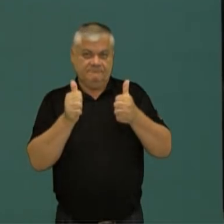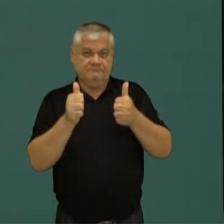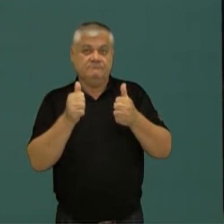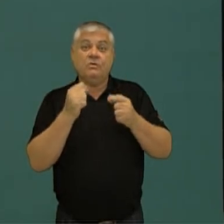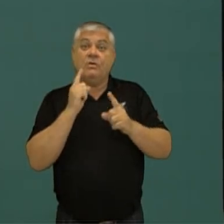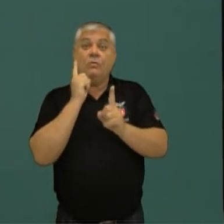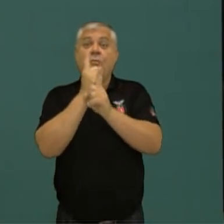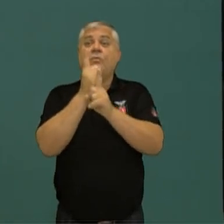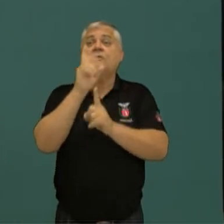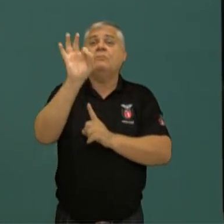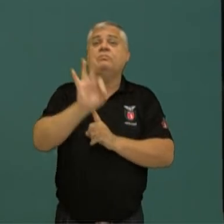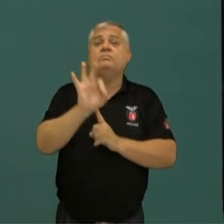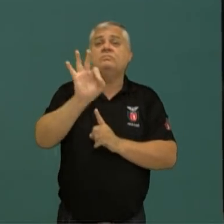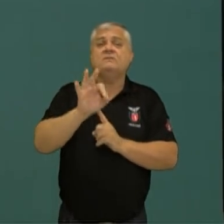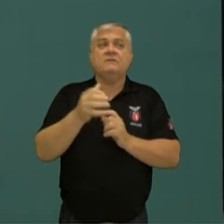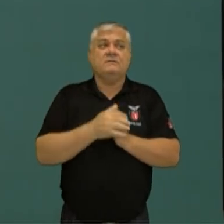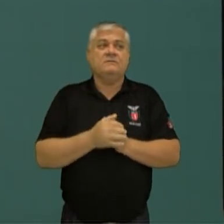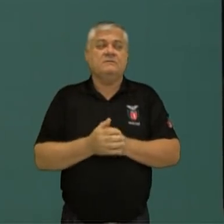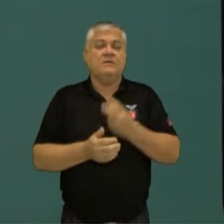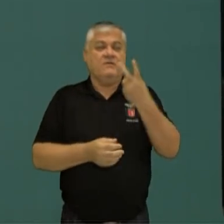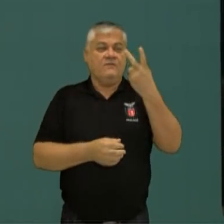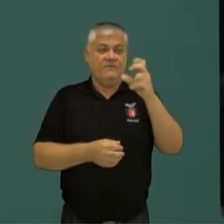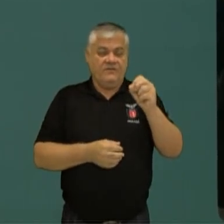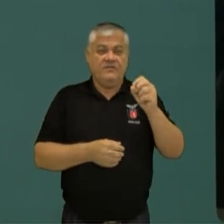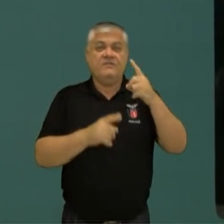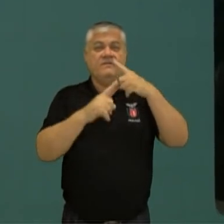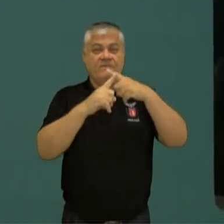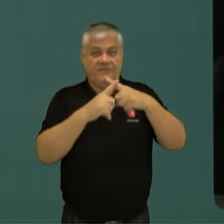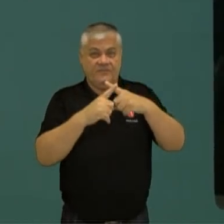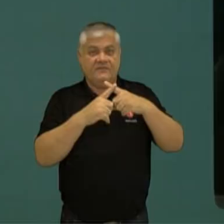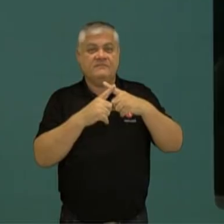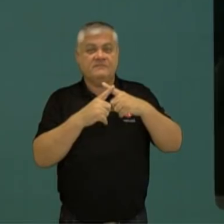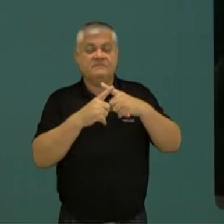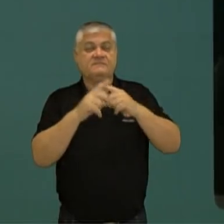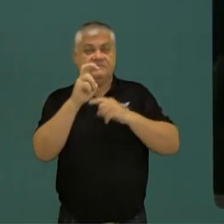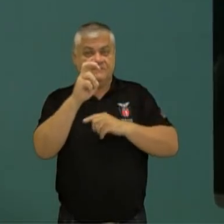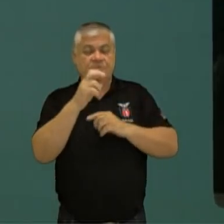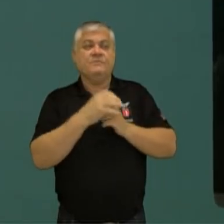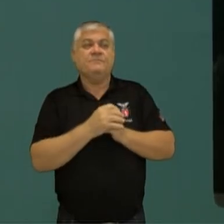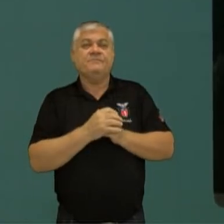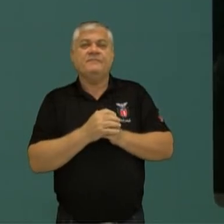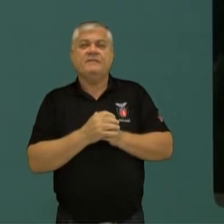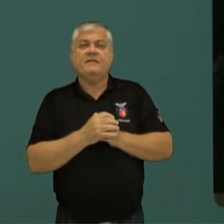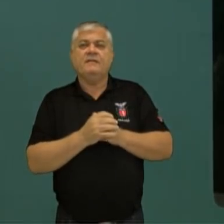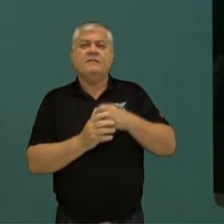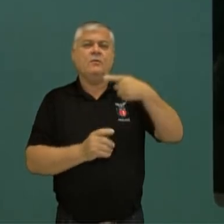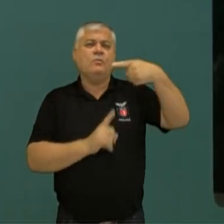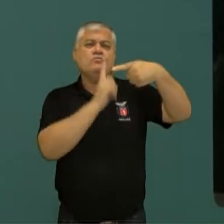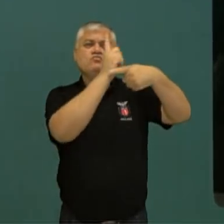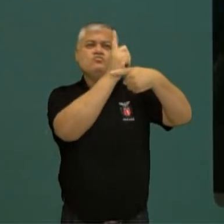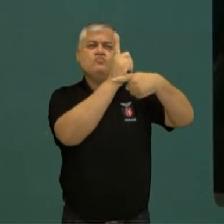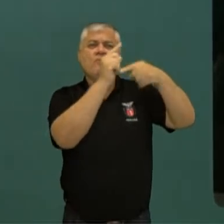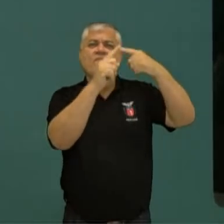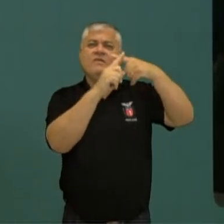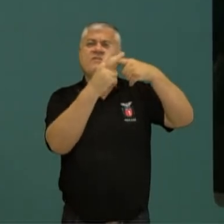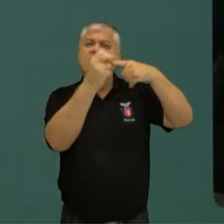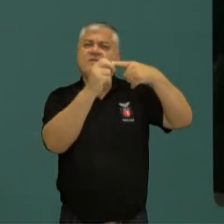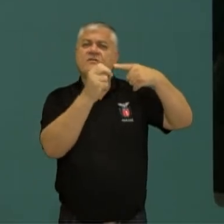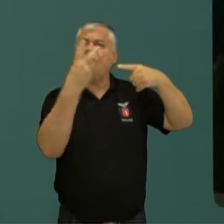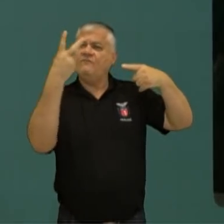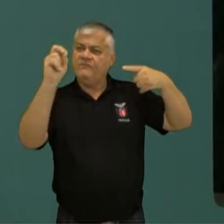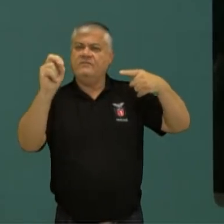achar a porcentagem. Então, eu multipliquei por 20, o 5, e multipliquei em cima por 20 também. 20 vezes 1,